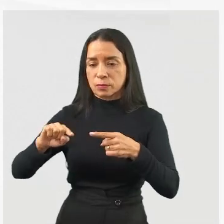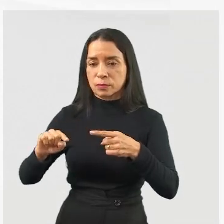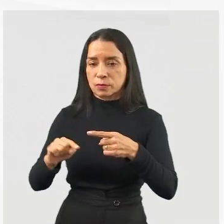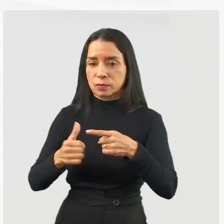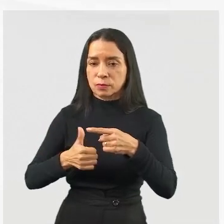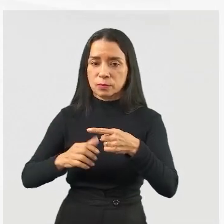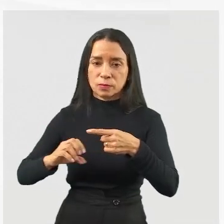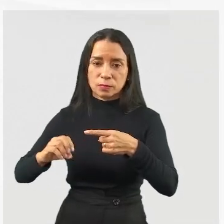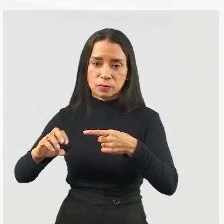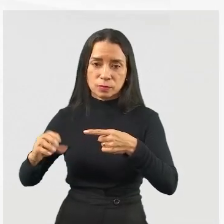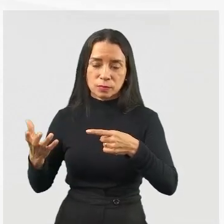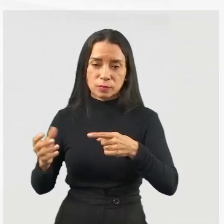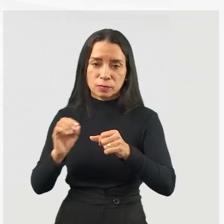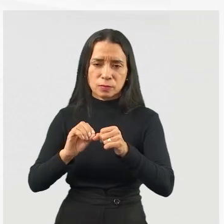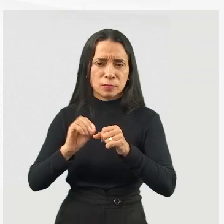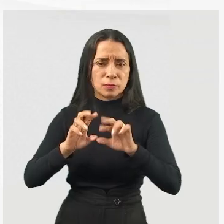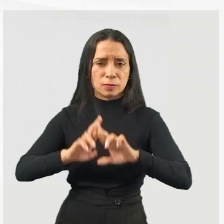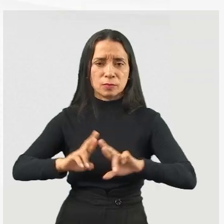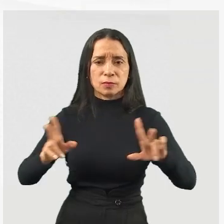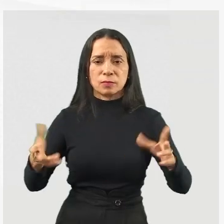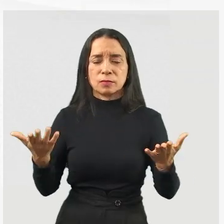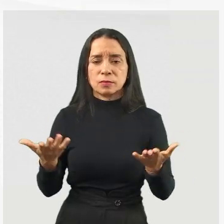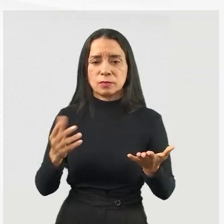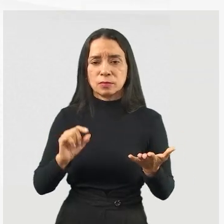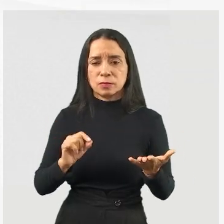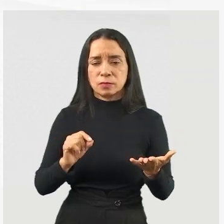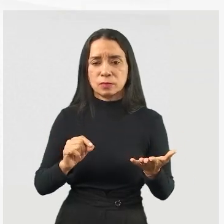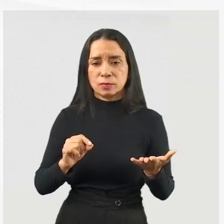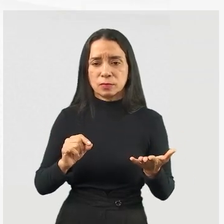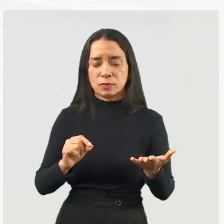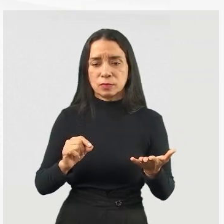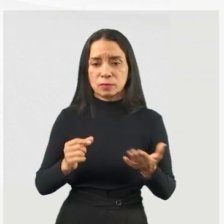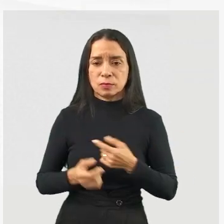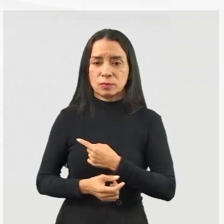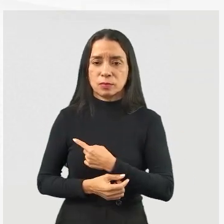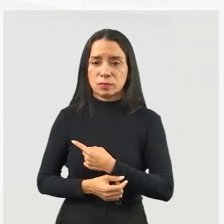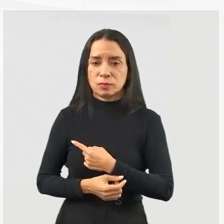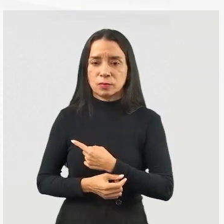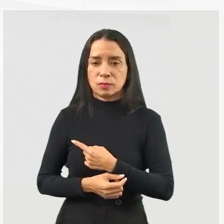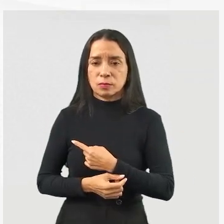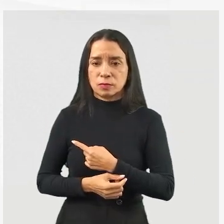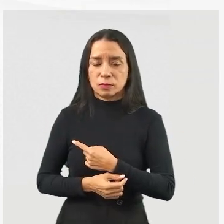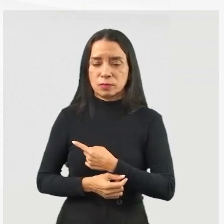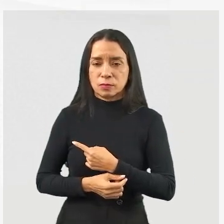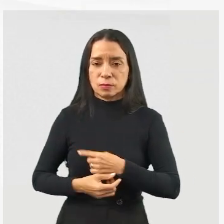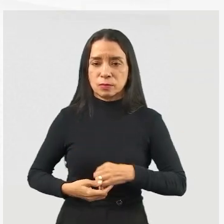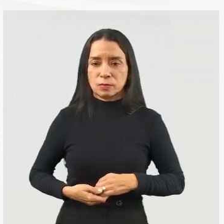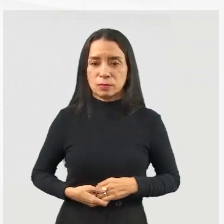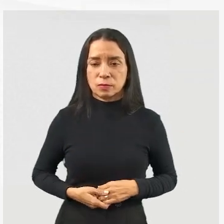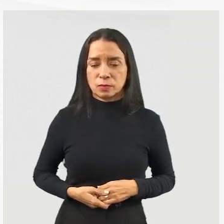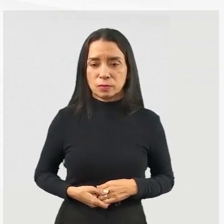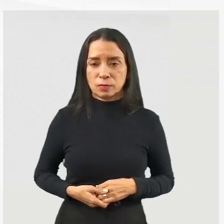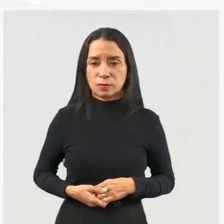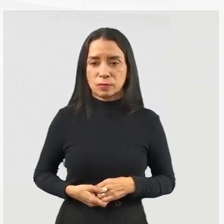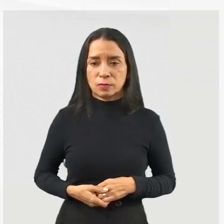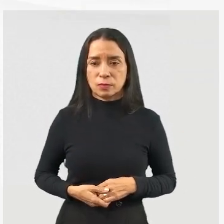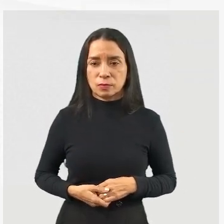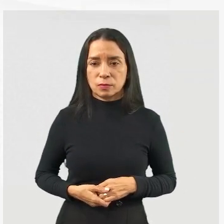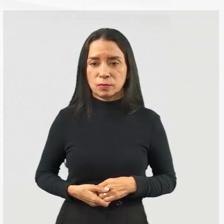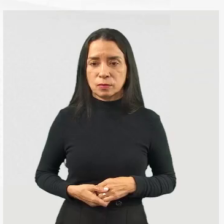100. Vamos fazer isso aqui diferente? Vou multiplicar aqui 200 por 10. Ó. Então aqui vai